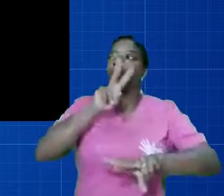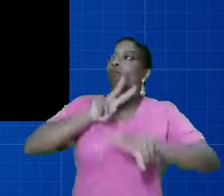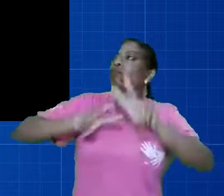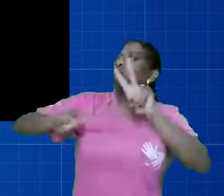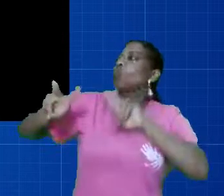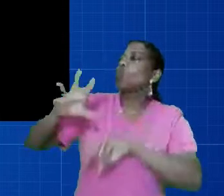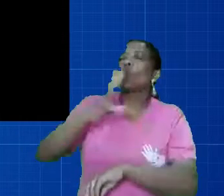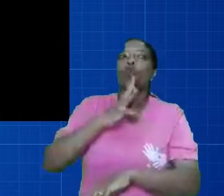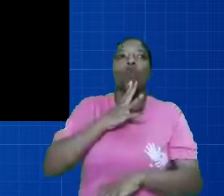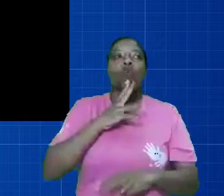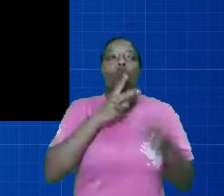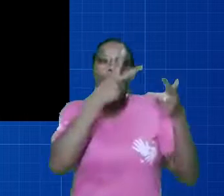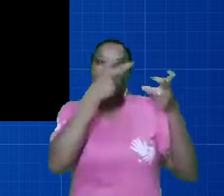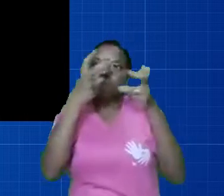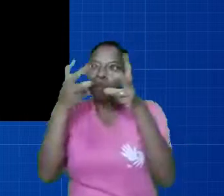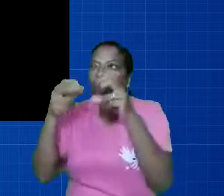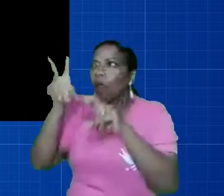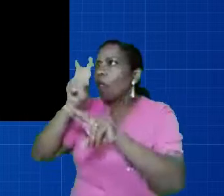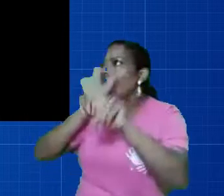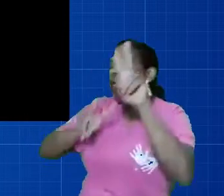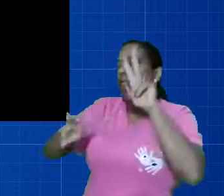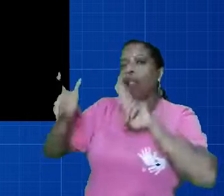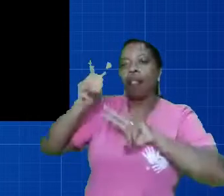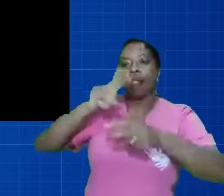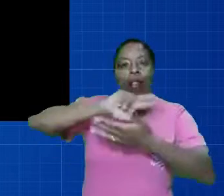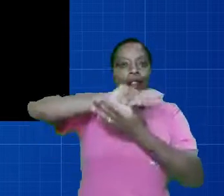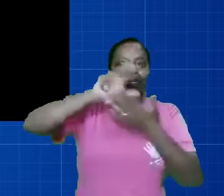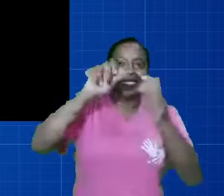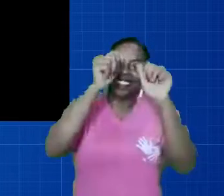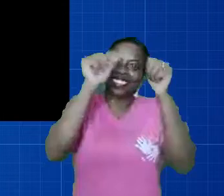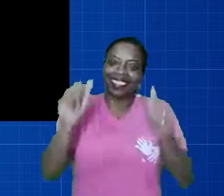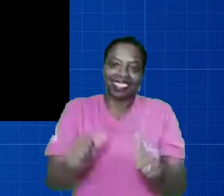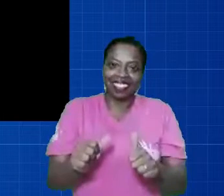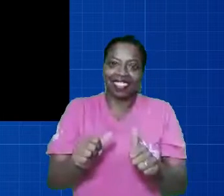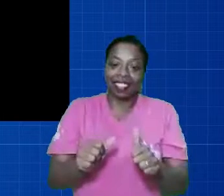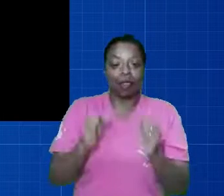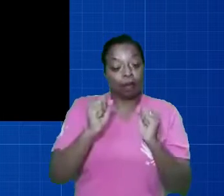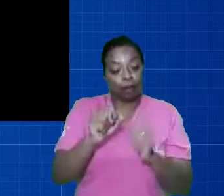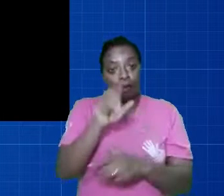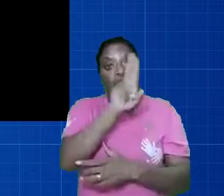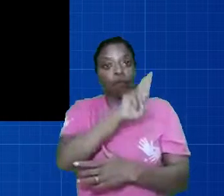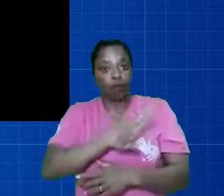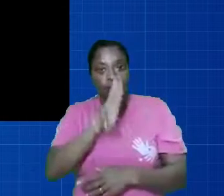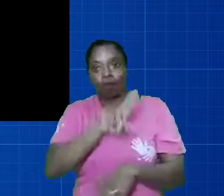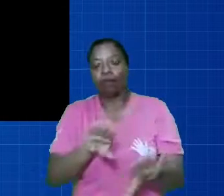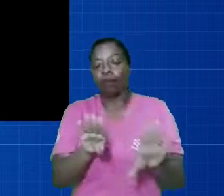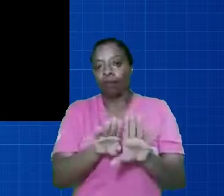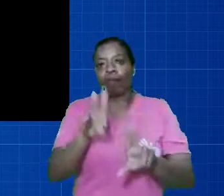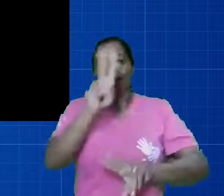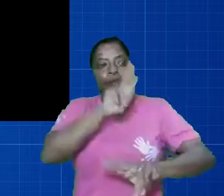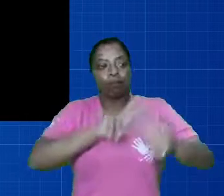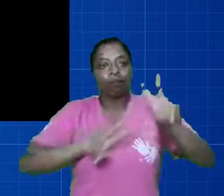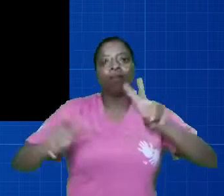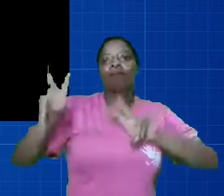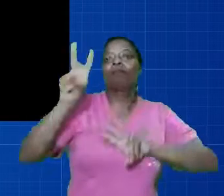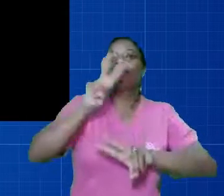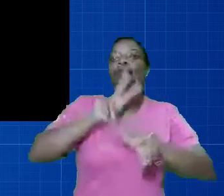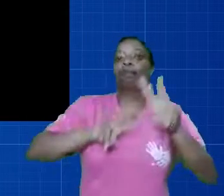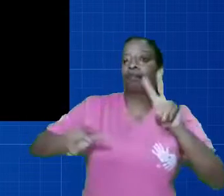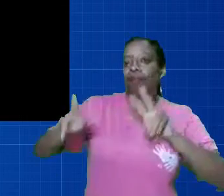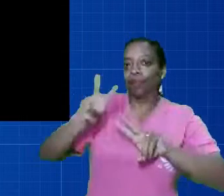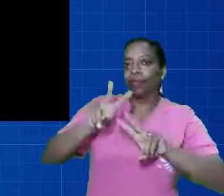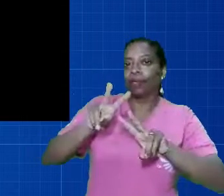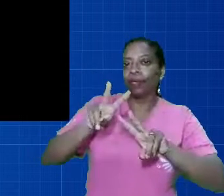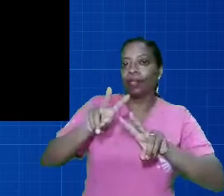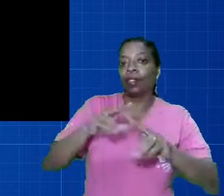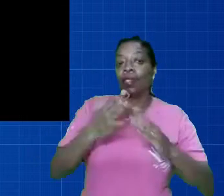imagens. Então você usar a imagem artística como um pressuposto, né, para trabalho. Então, a oficina já surge num